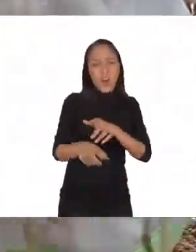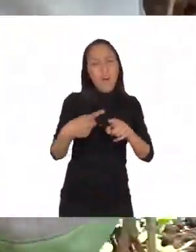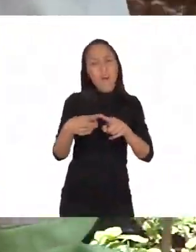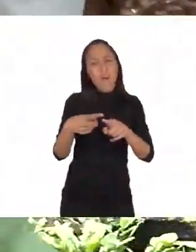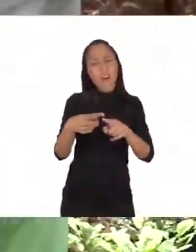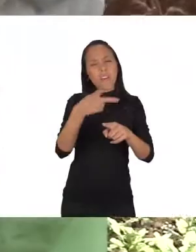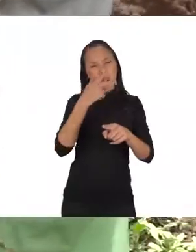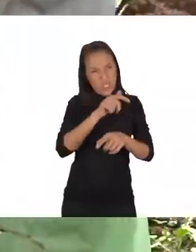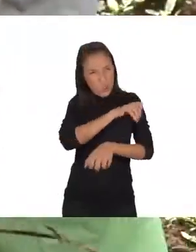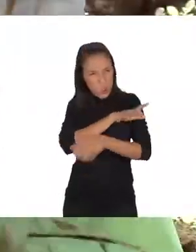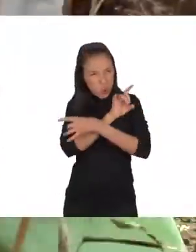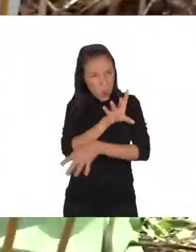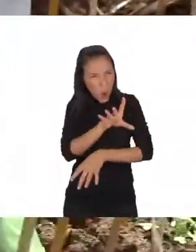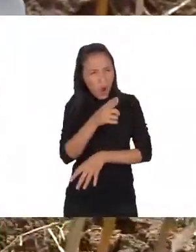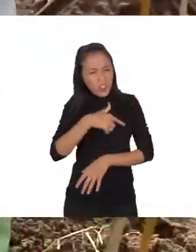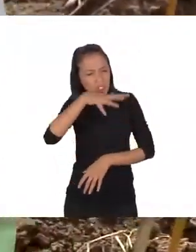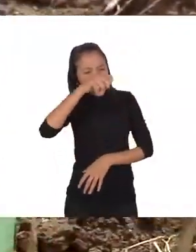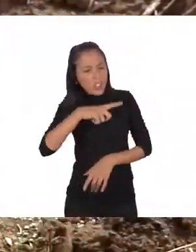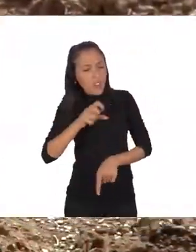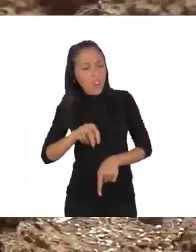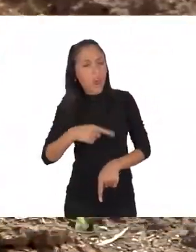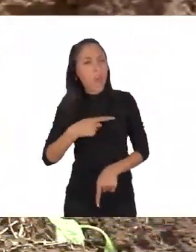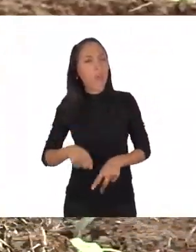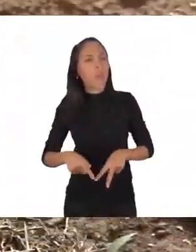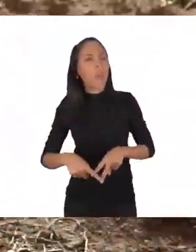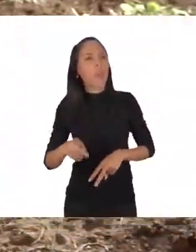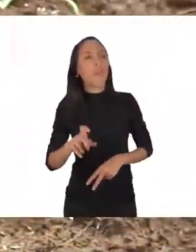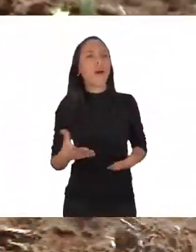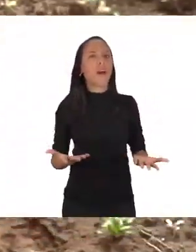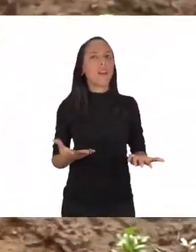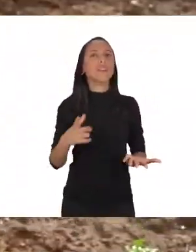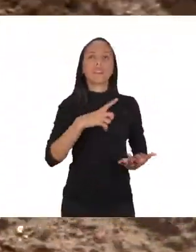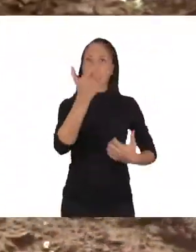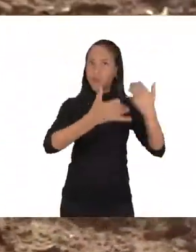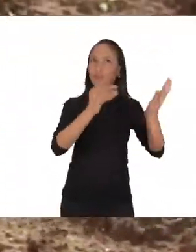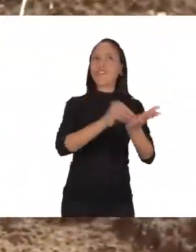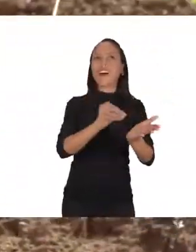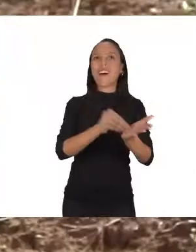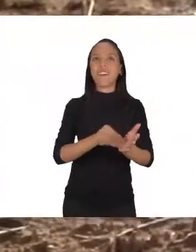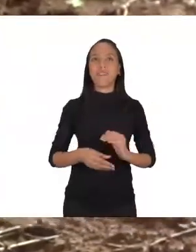e tinha o mau cheiro do veneno no pé? Não tinha explicação aqui.